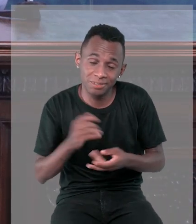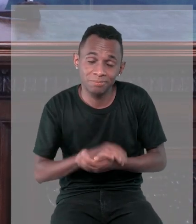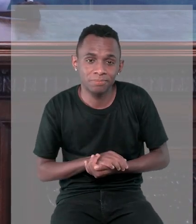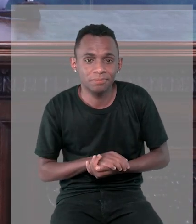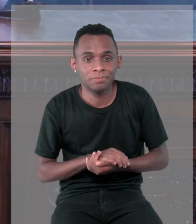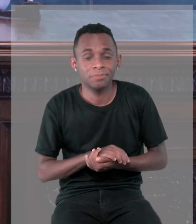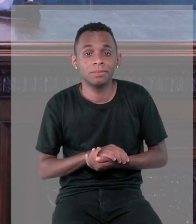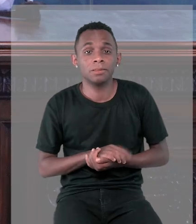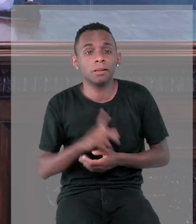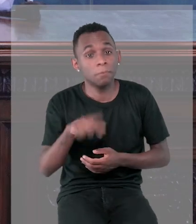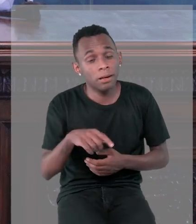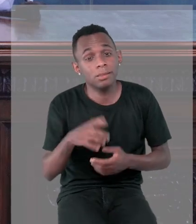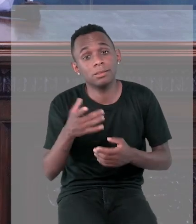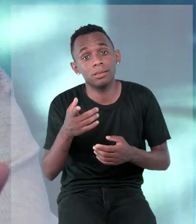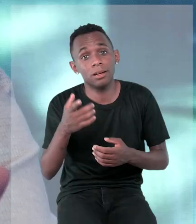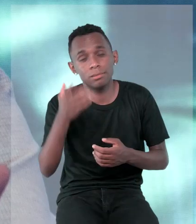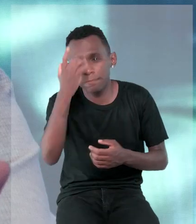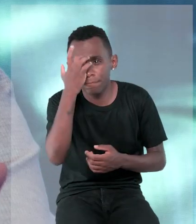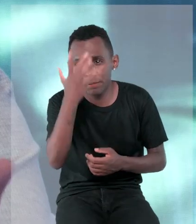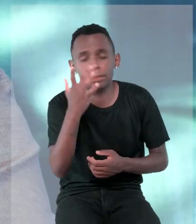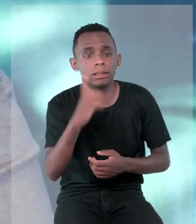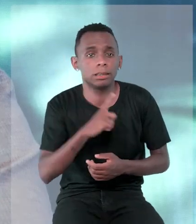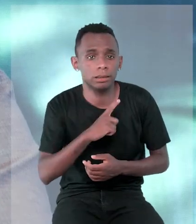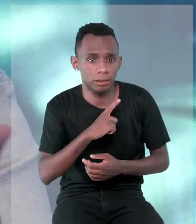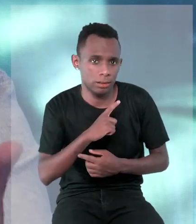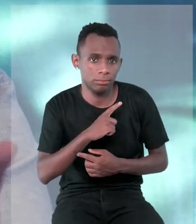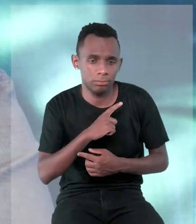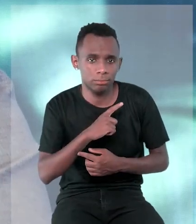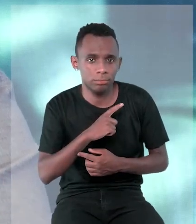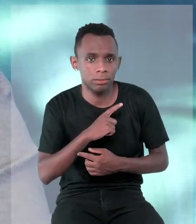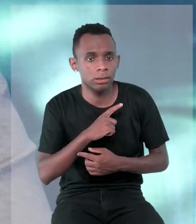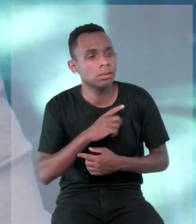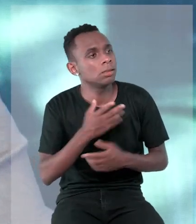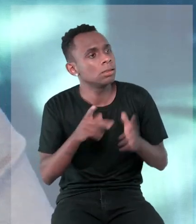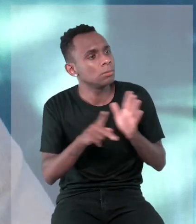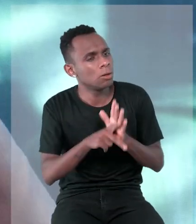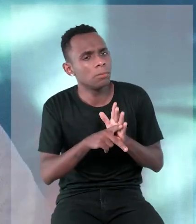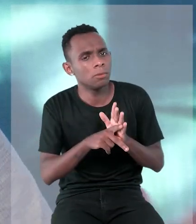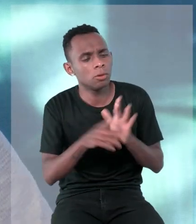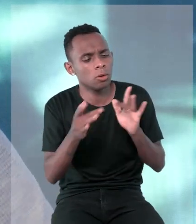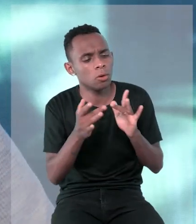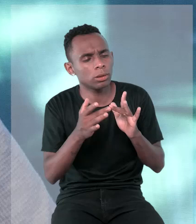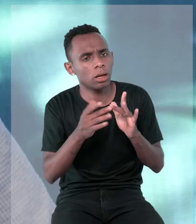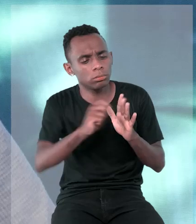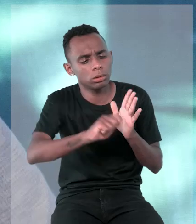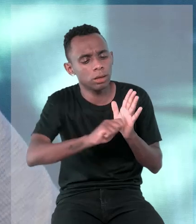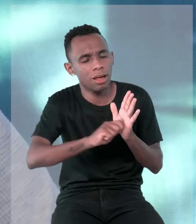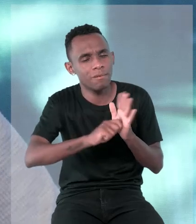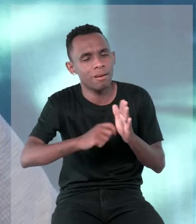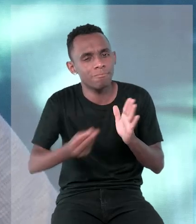é essa facilidade que tem o autor de convívio longo com o texto que possibilita